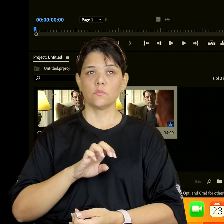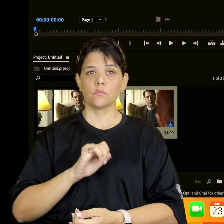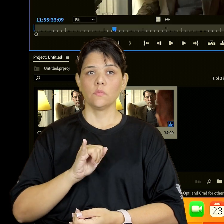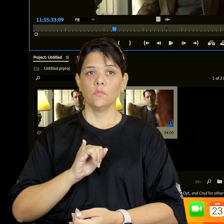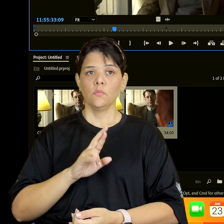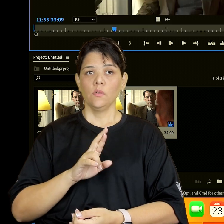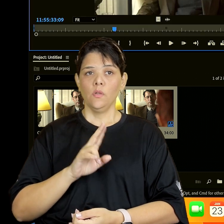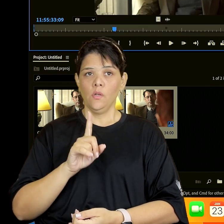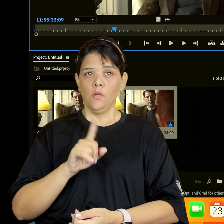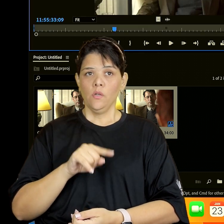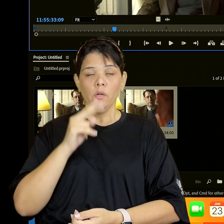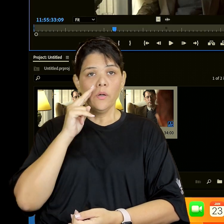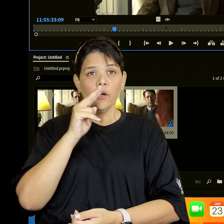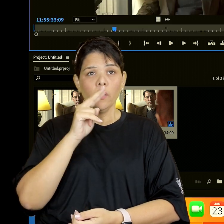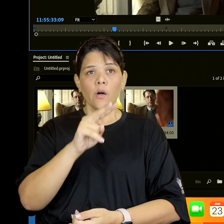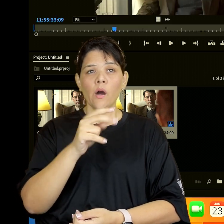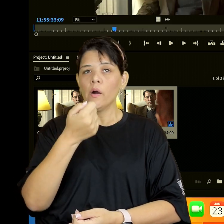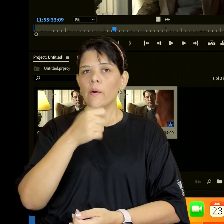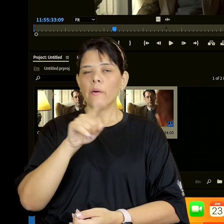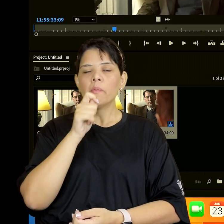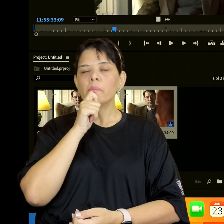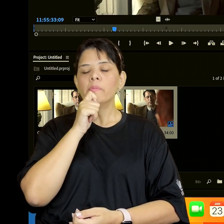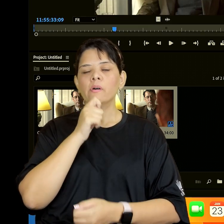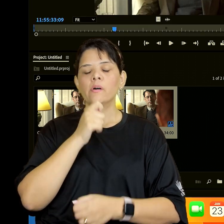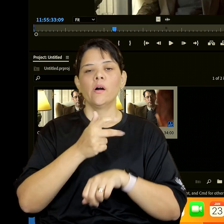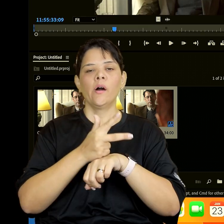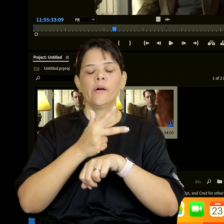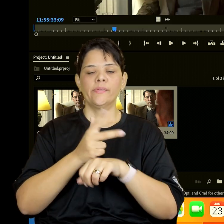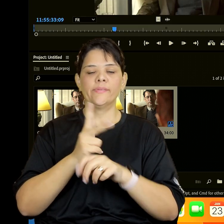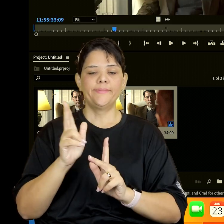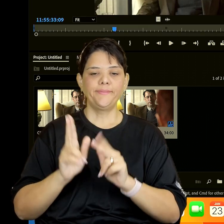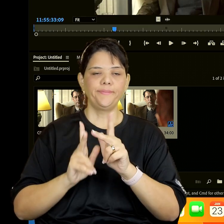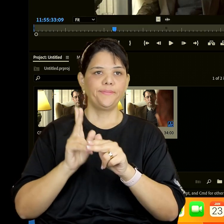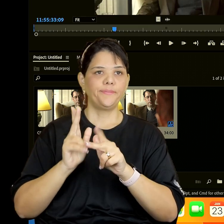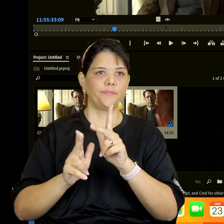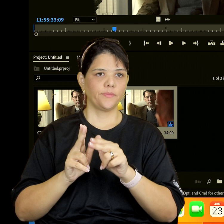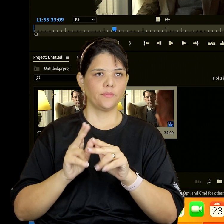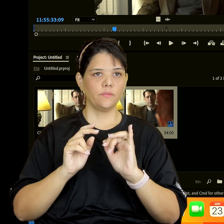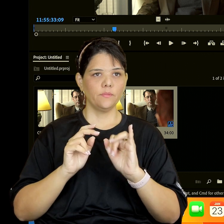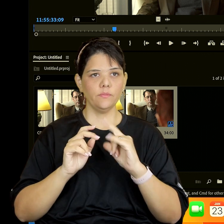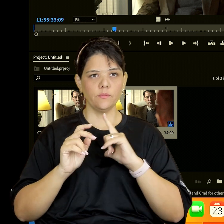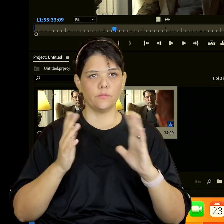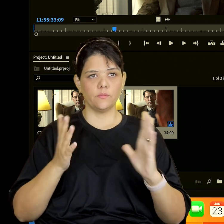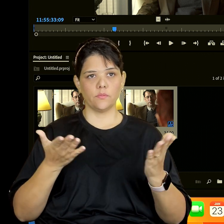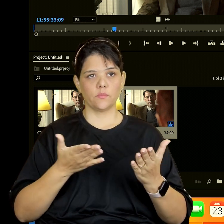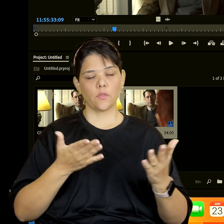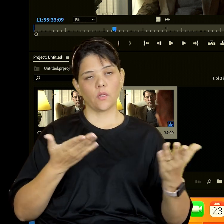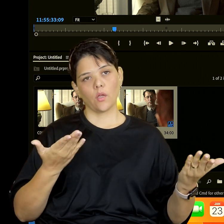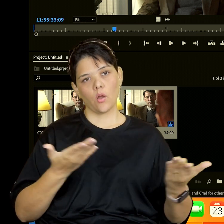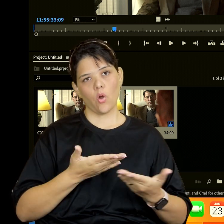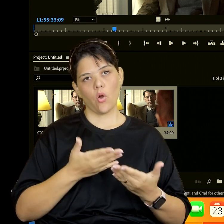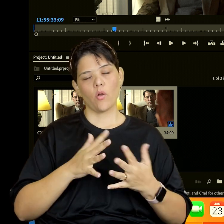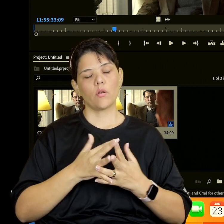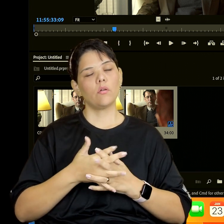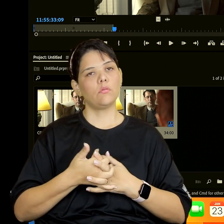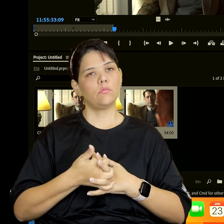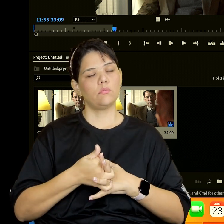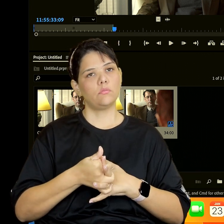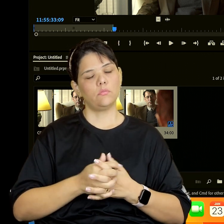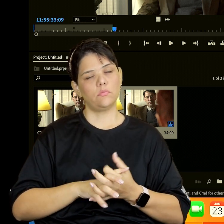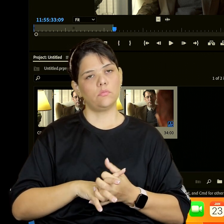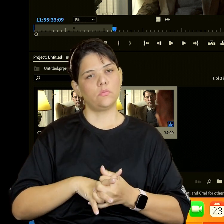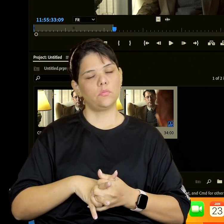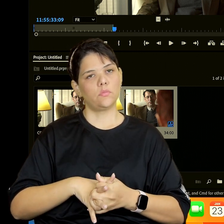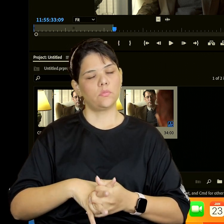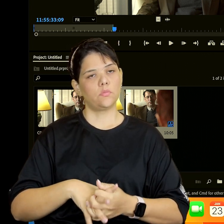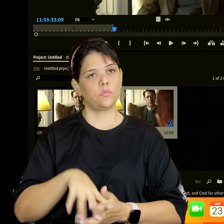vai rodar o seu filme sem edição. Se eu jogar ele aqui e aqui eu cortar, aqui ele vai estar bruto, por exemplo.